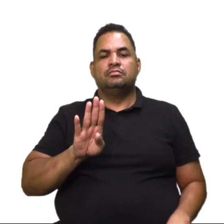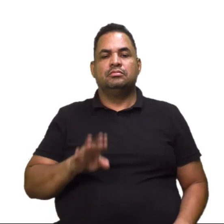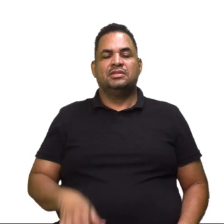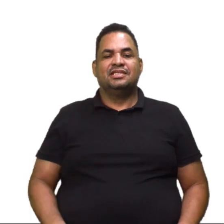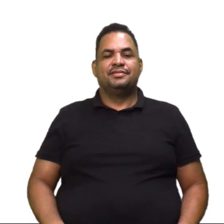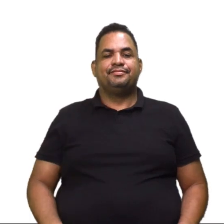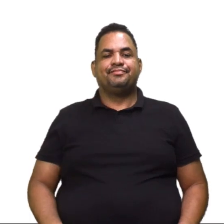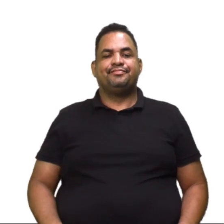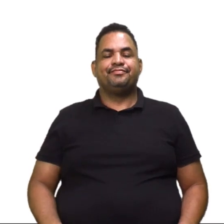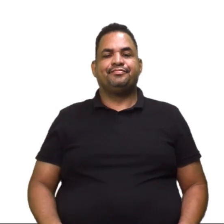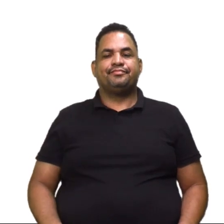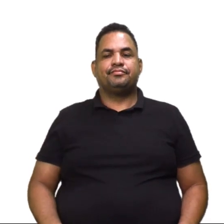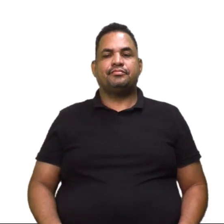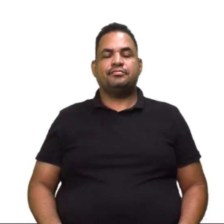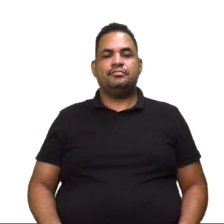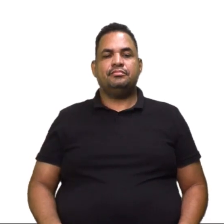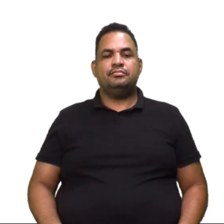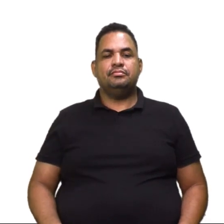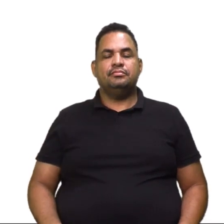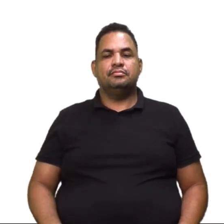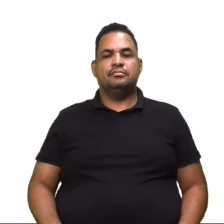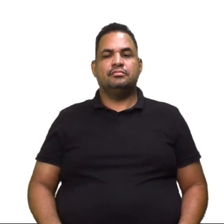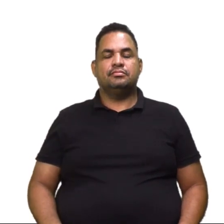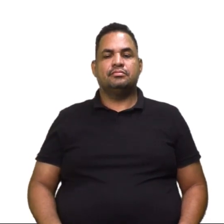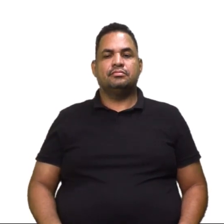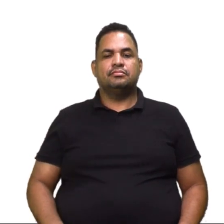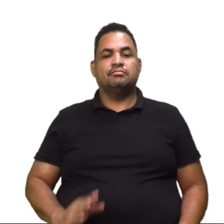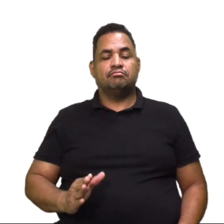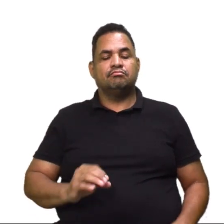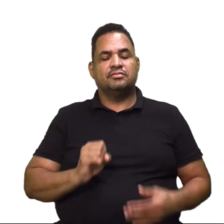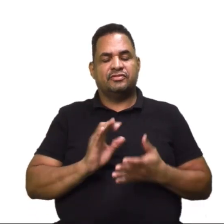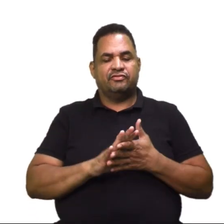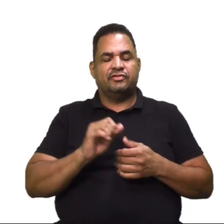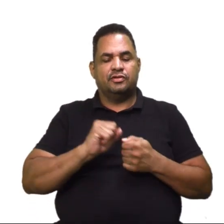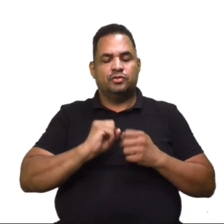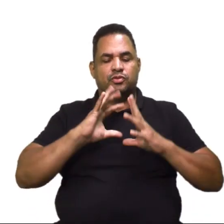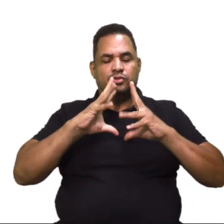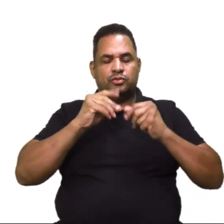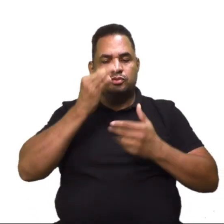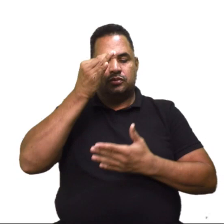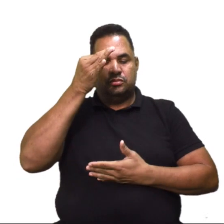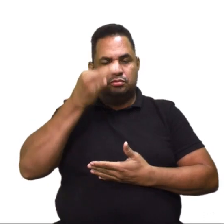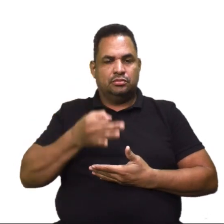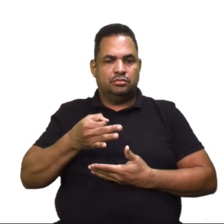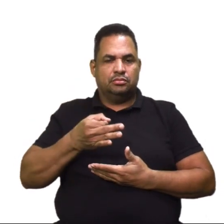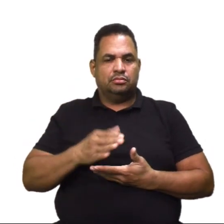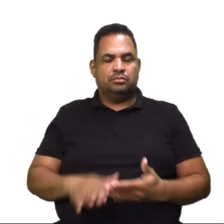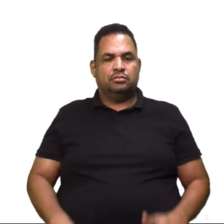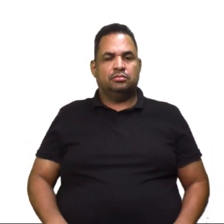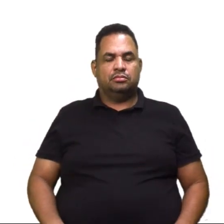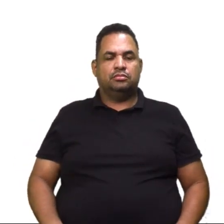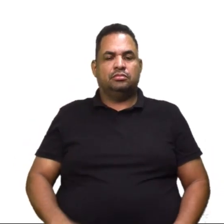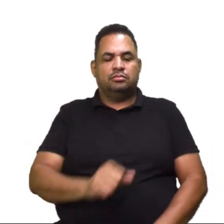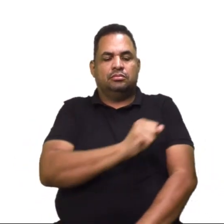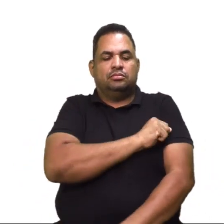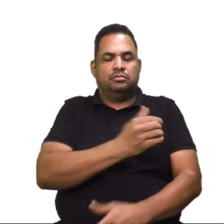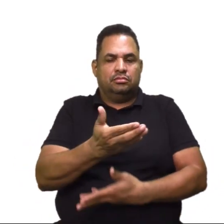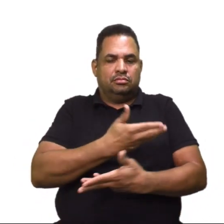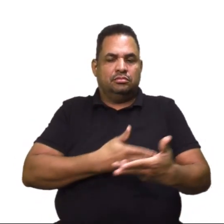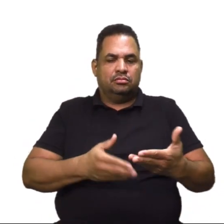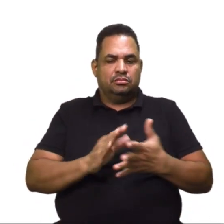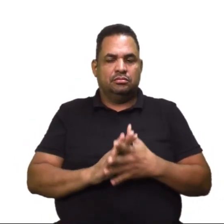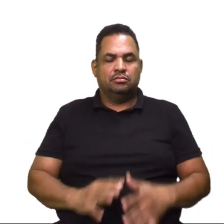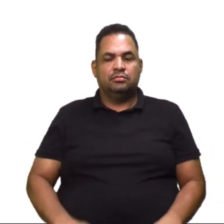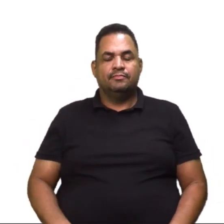bem? Tudo tranquilo aí, gente? Com certeza vocês estão gabaritando, né? Com certeza. Meninos da mediação tecnológica são tudo de